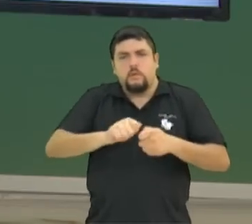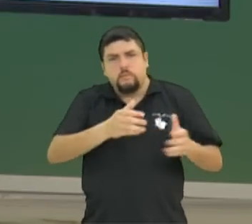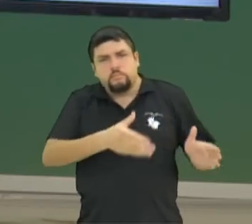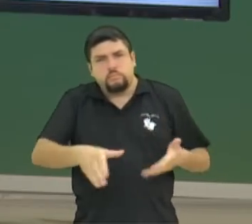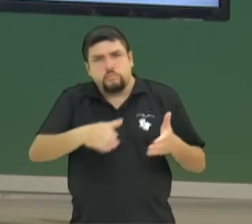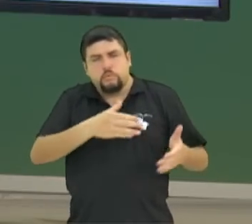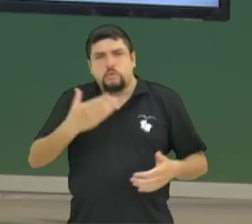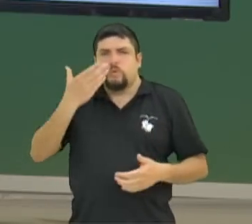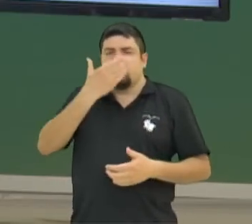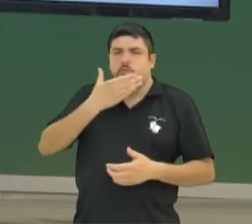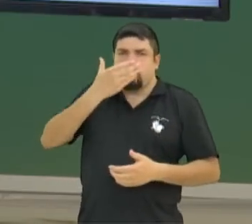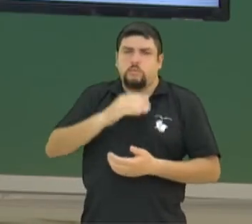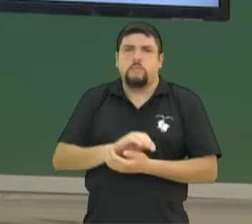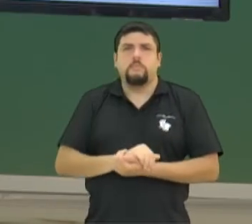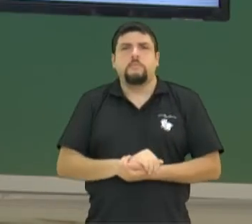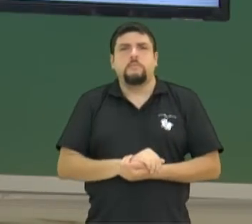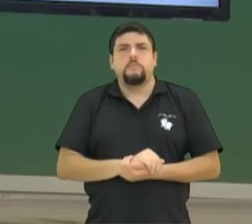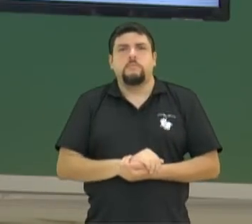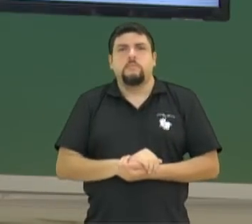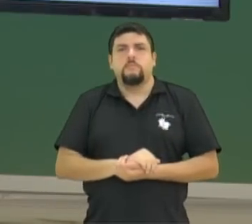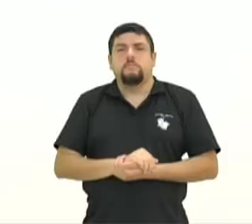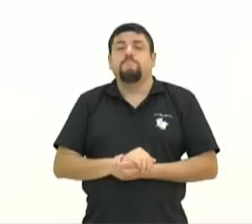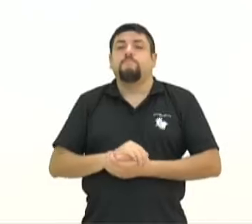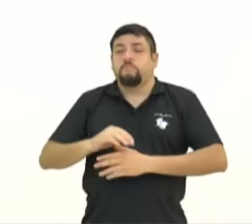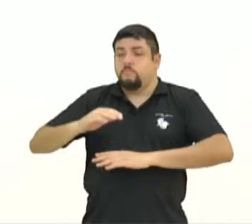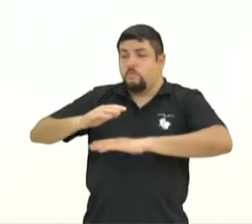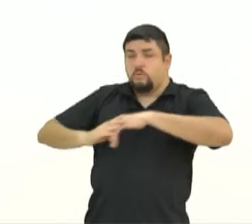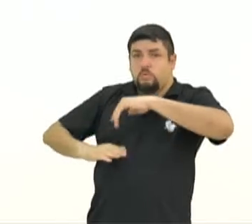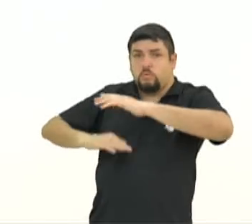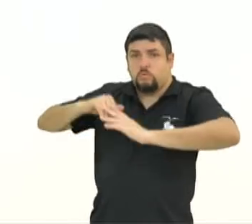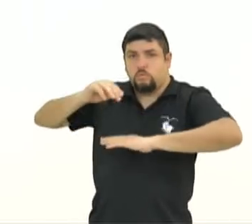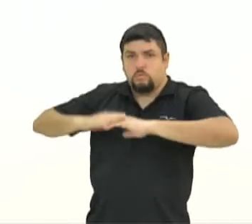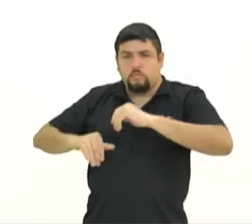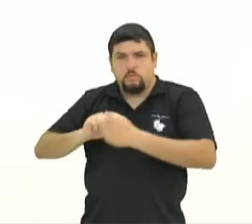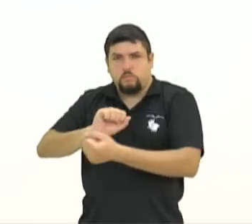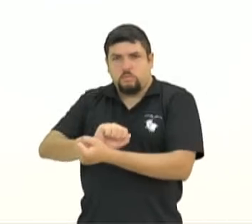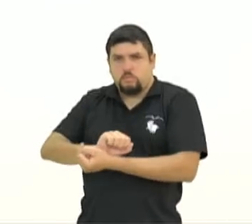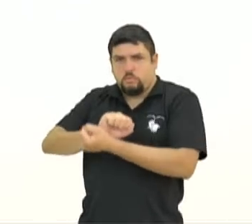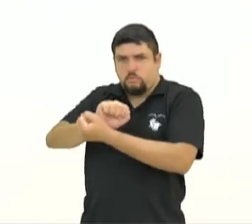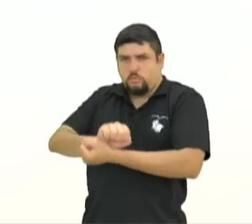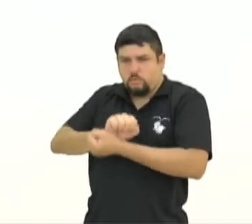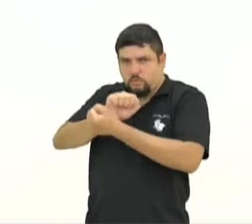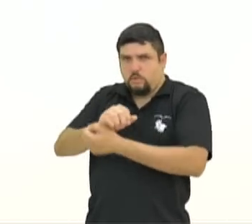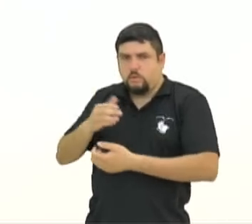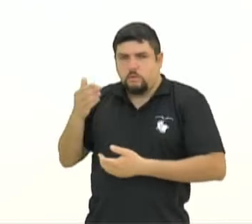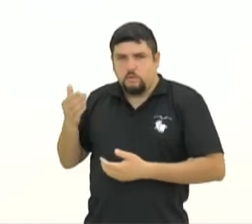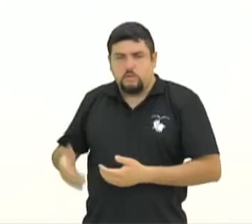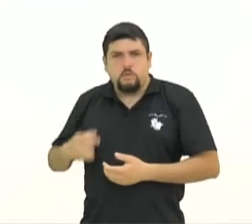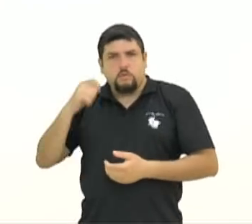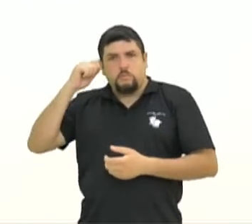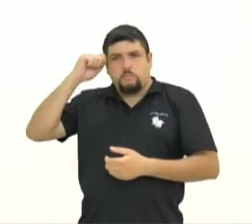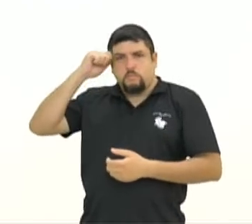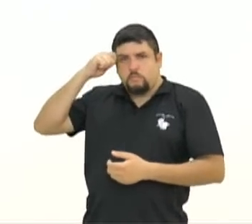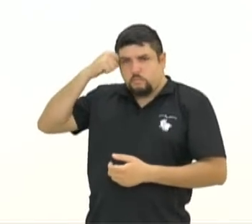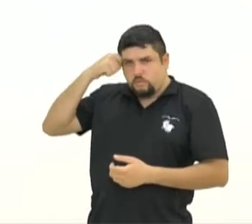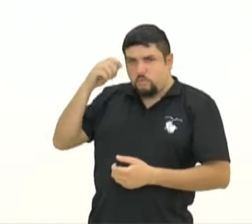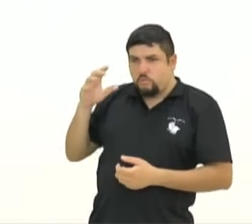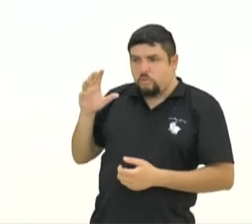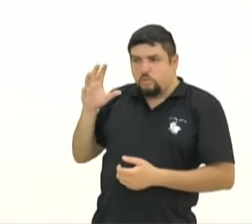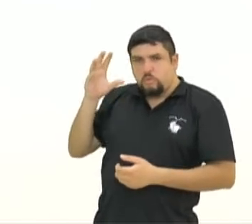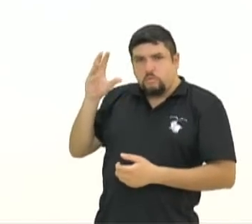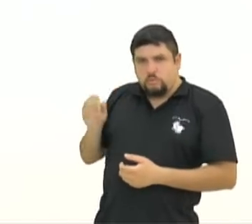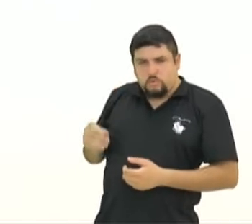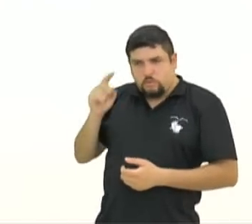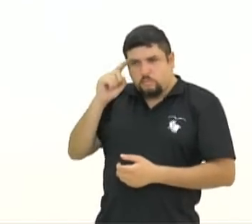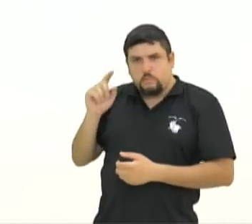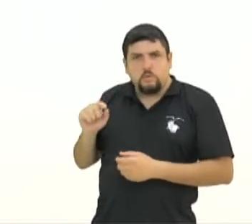de obra escravizada, então a gente começa a falar sobre ela aqui, durante o período em que os africanos foram utilizados como uma mão de obra